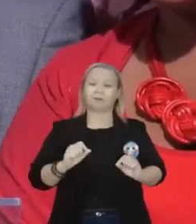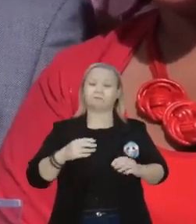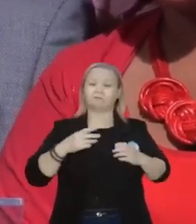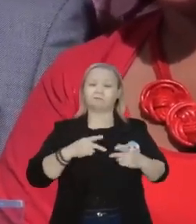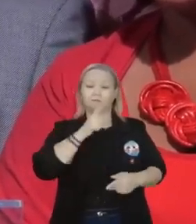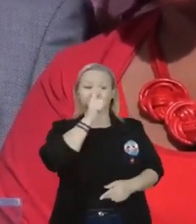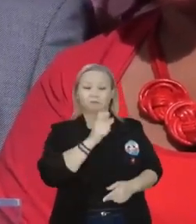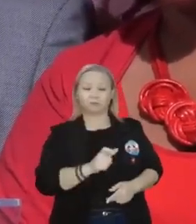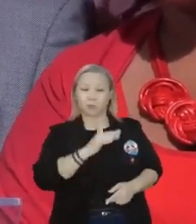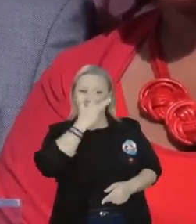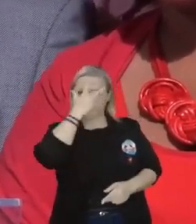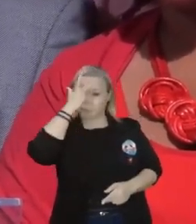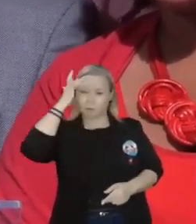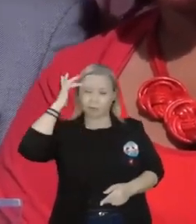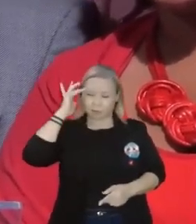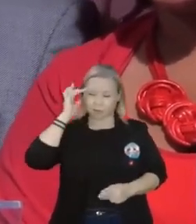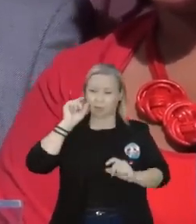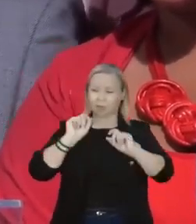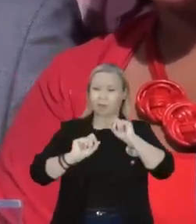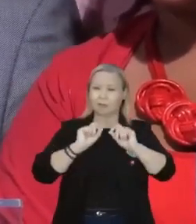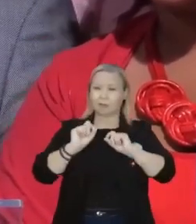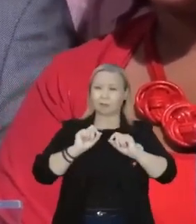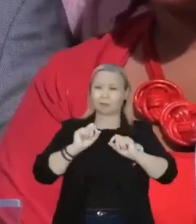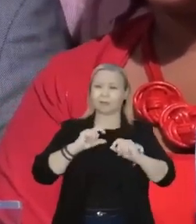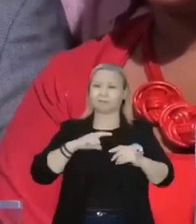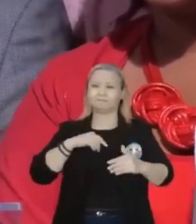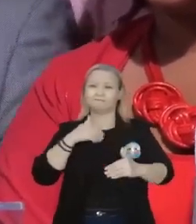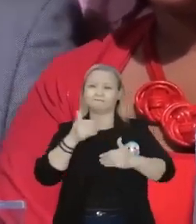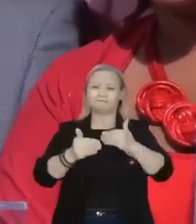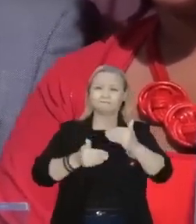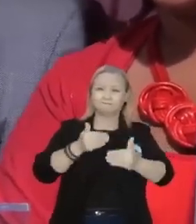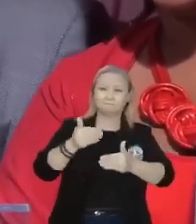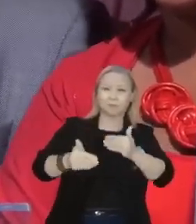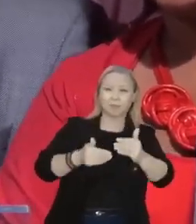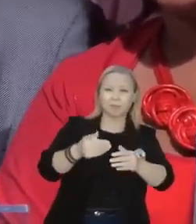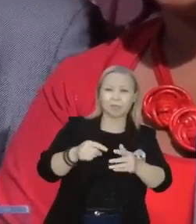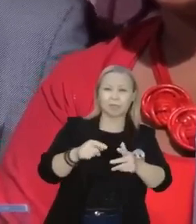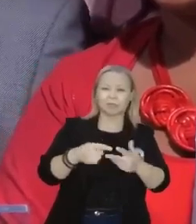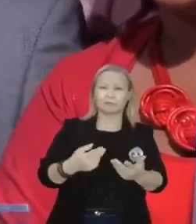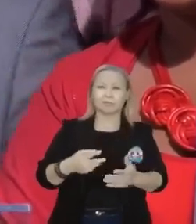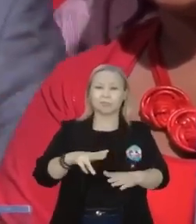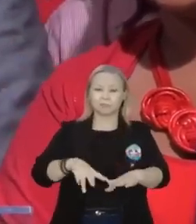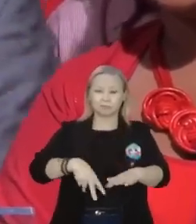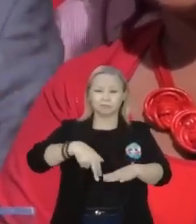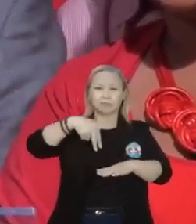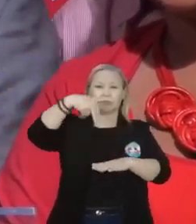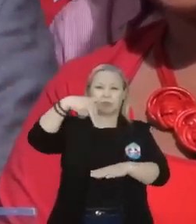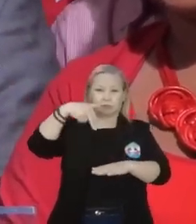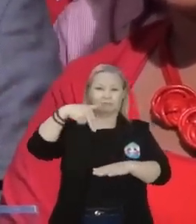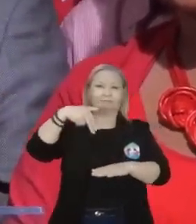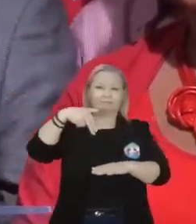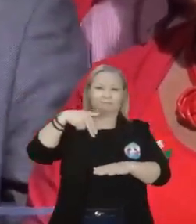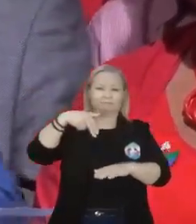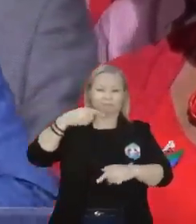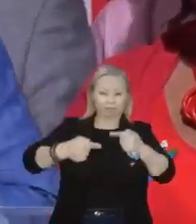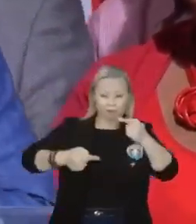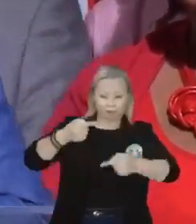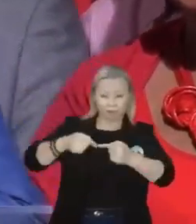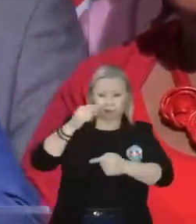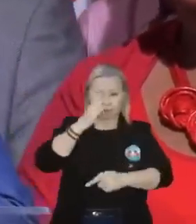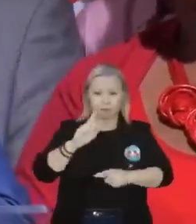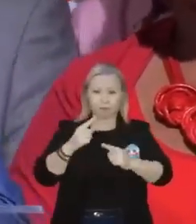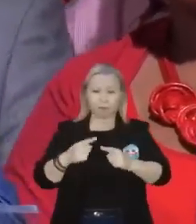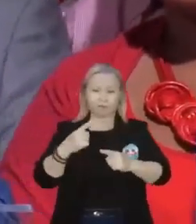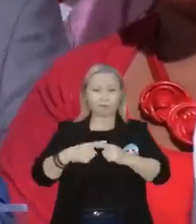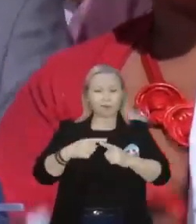que teve um processo de ressurreição na política brasileira, porque tentaram me enterrar